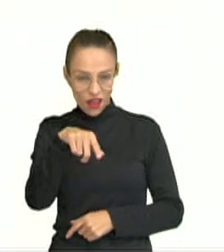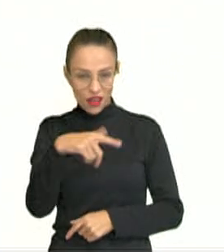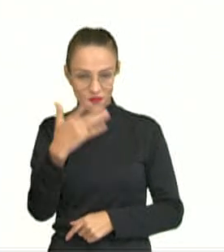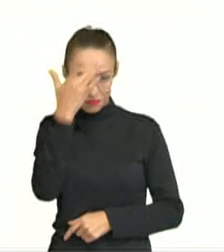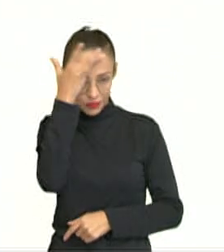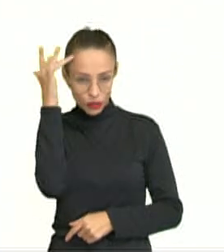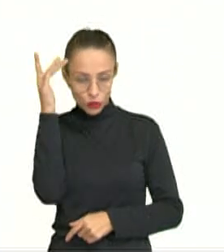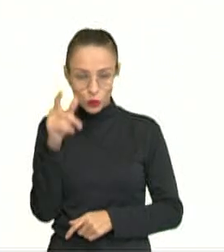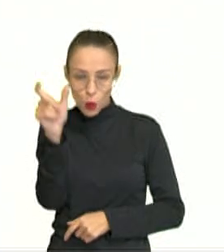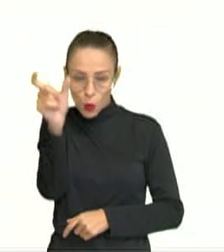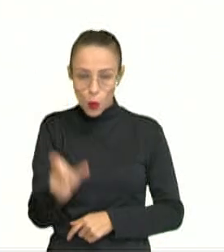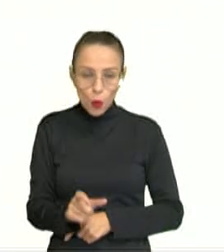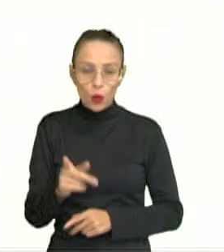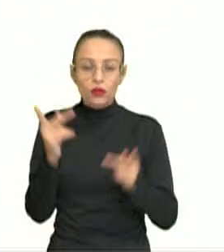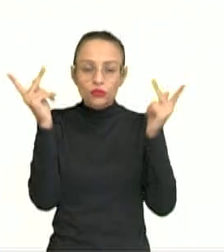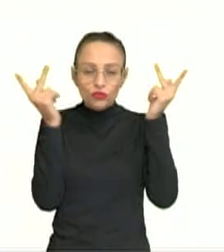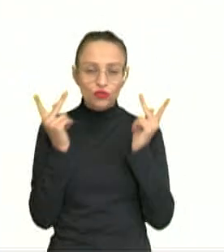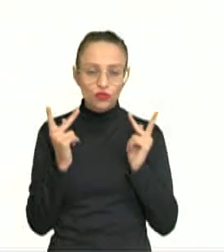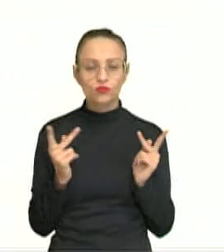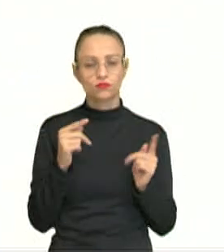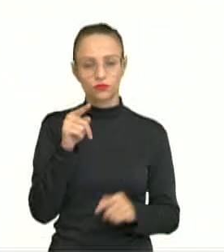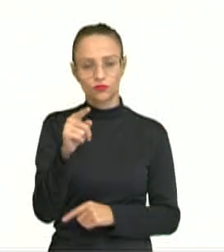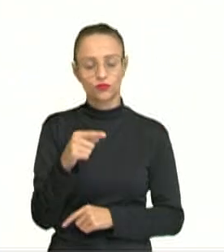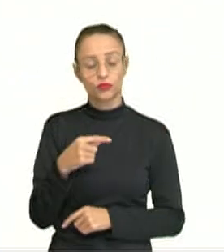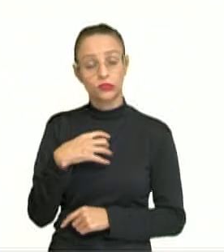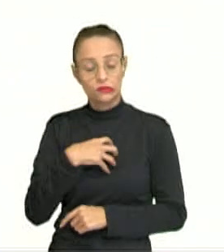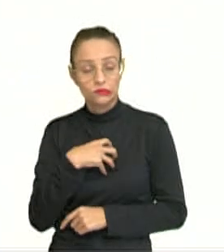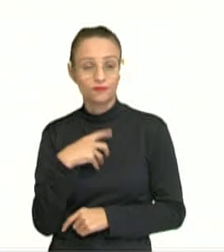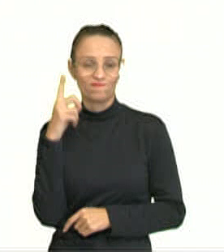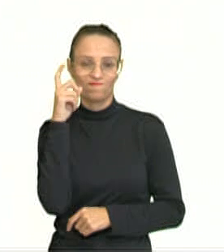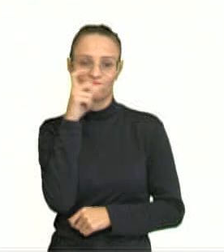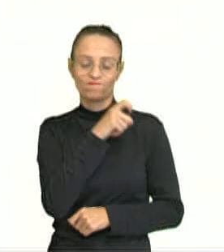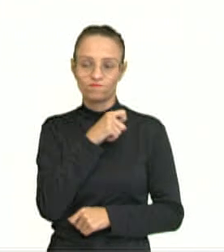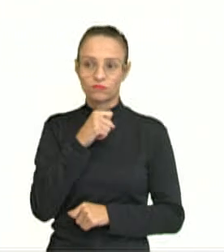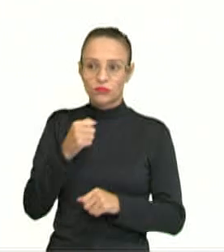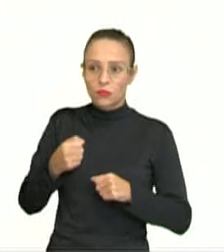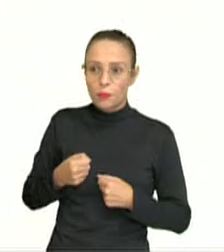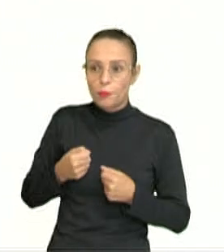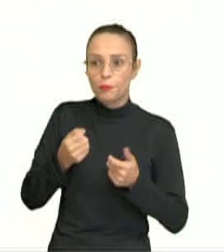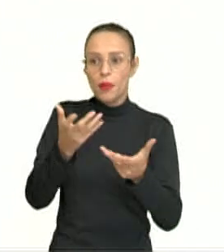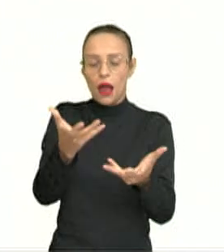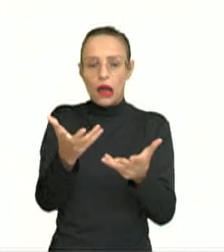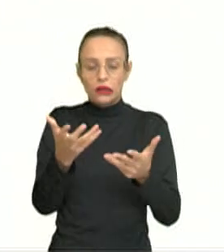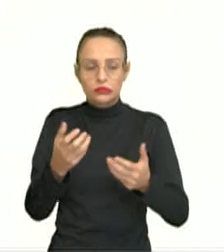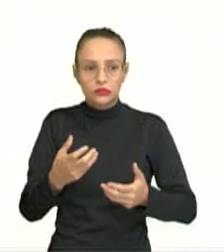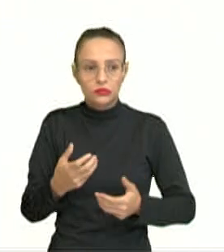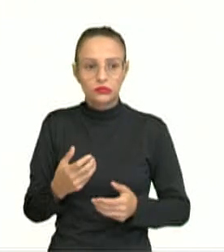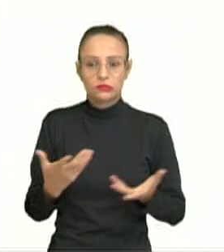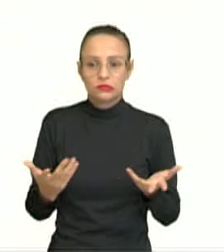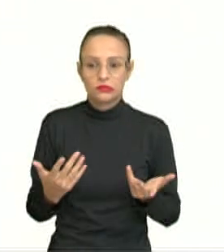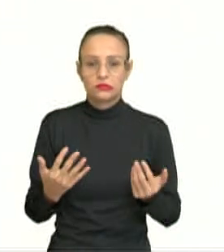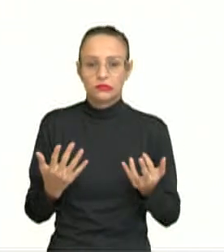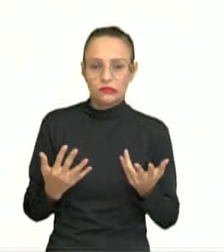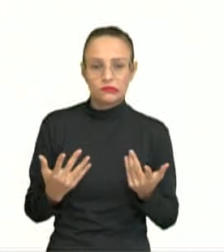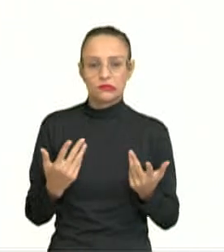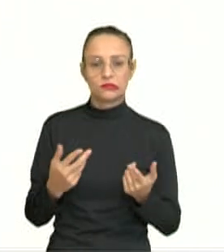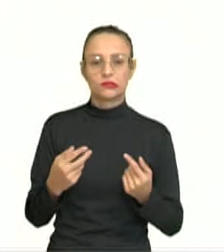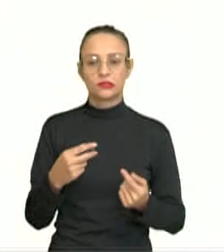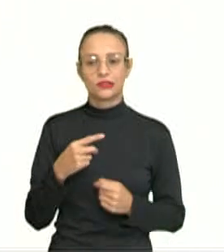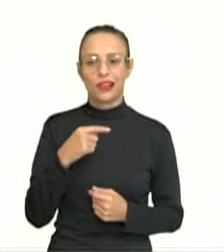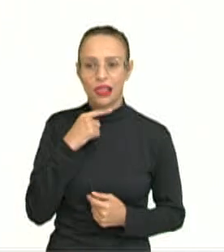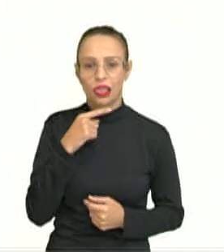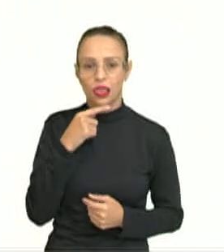pessoa tímida? Como eu disse, você tem dificuldade de falar na frente das pessoas? Você trava, engasga, fica